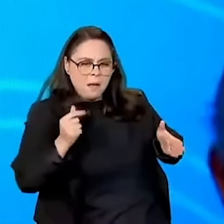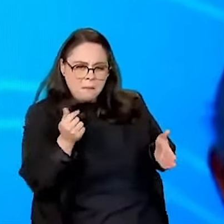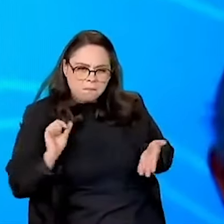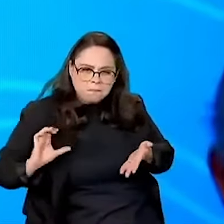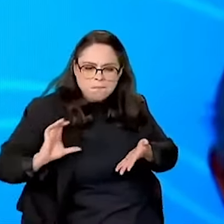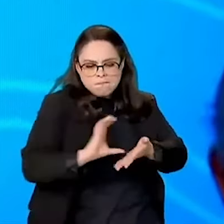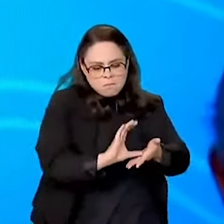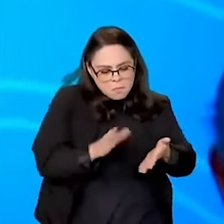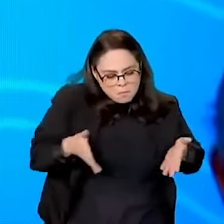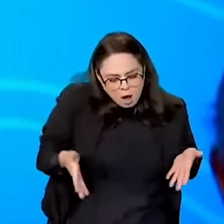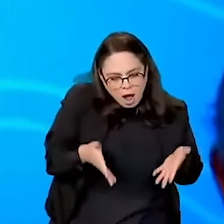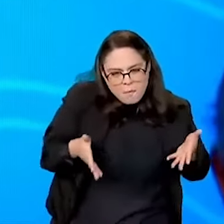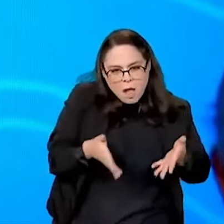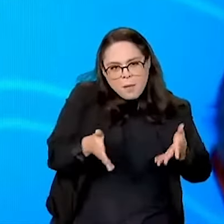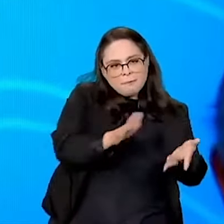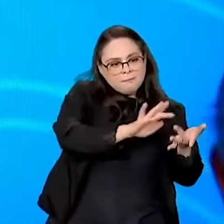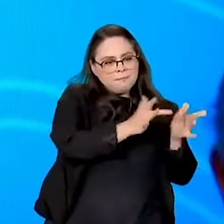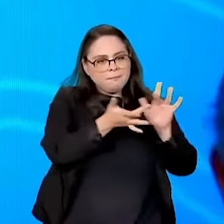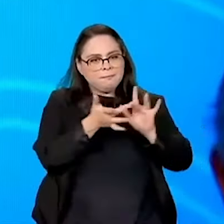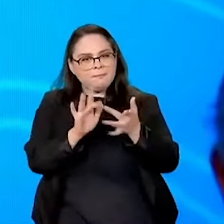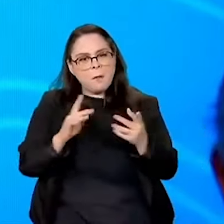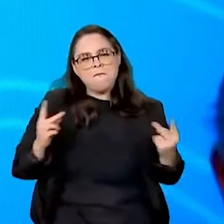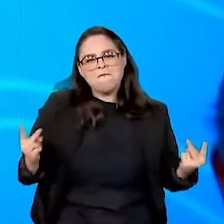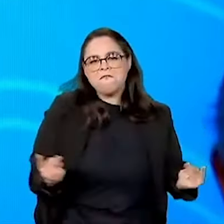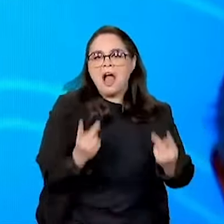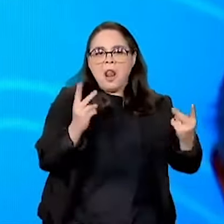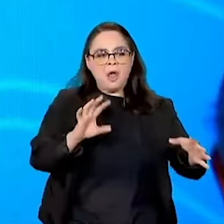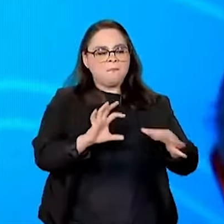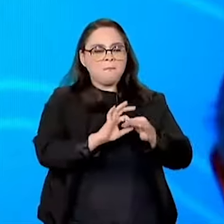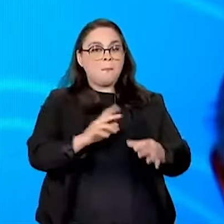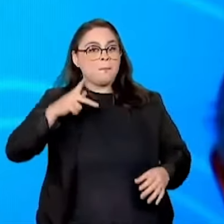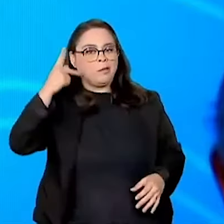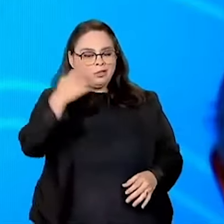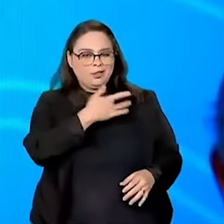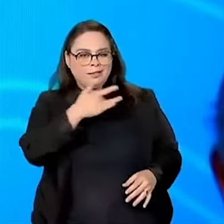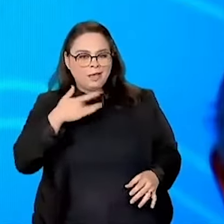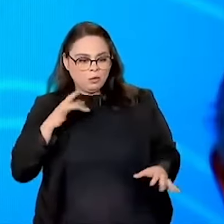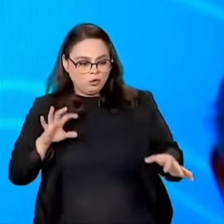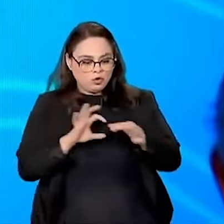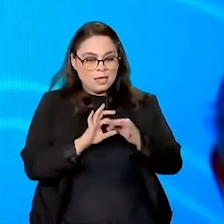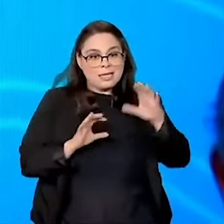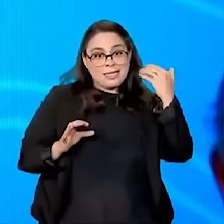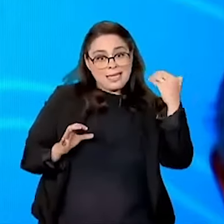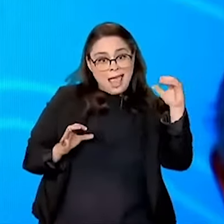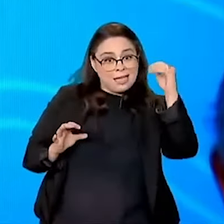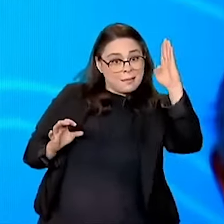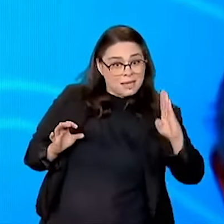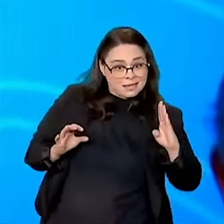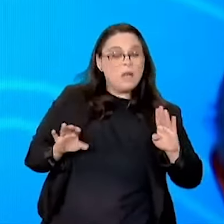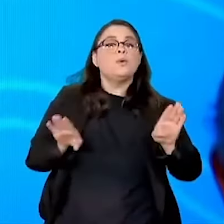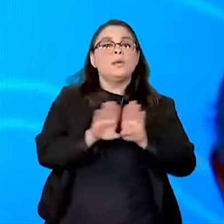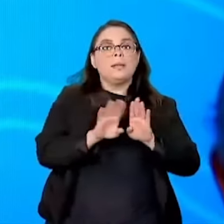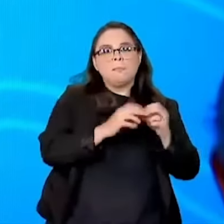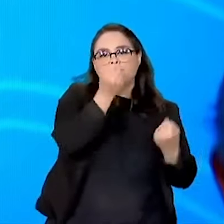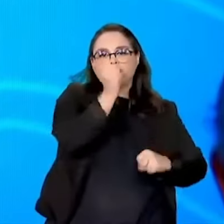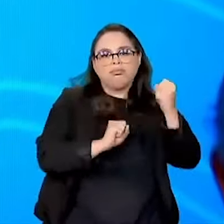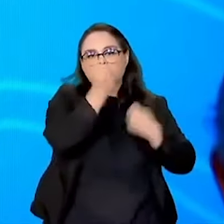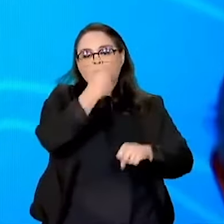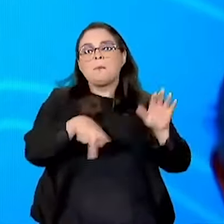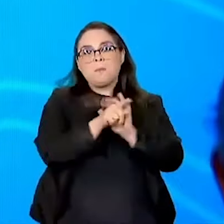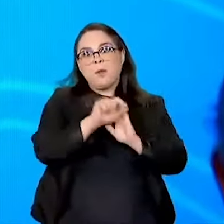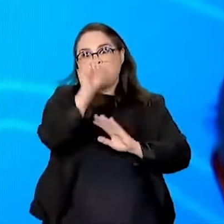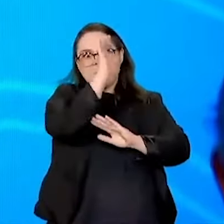vai fomentar a articulação virtuosa entre a política de saúde, a ciência brasileira e a industrialização